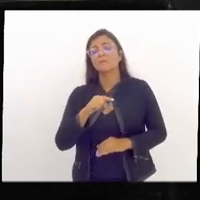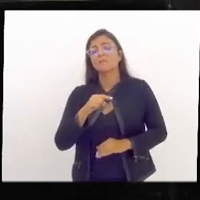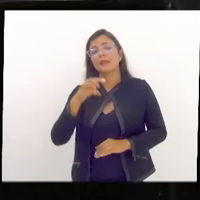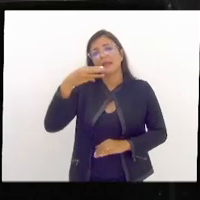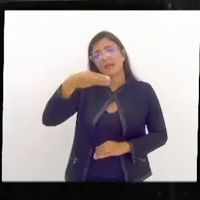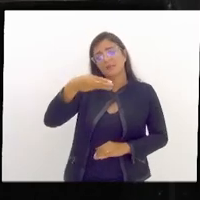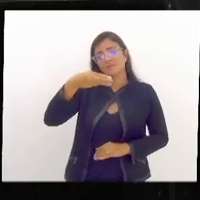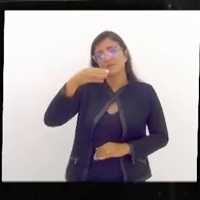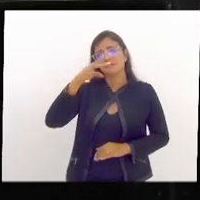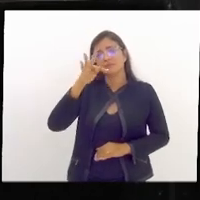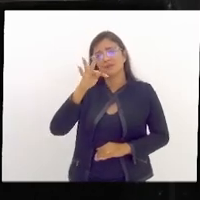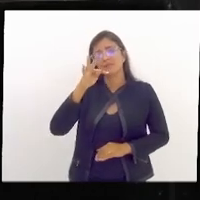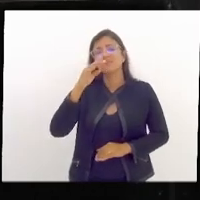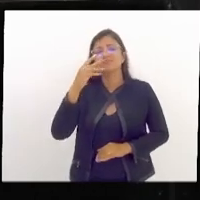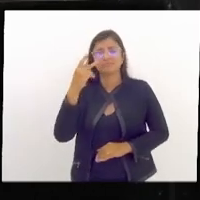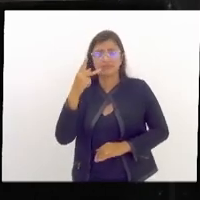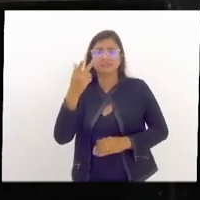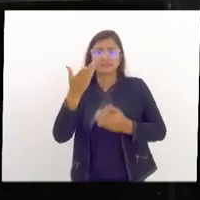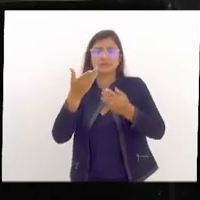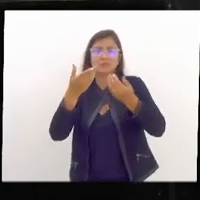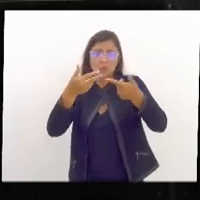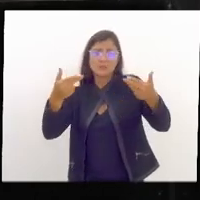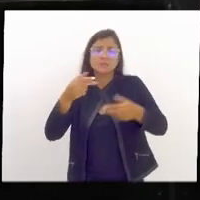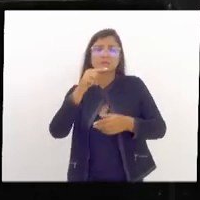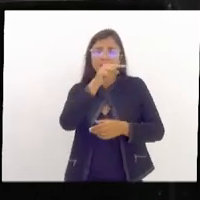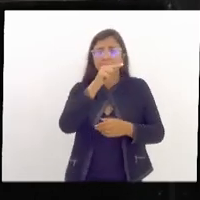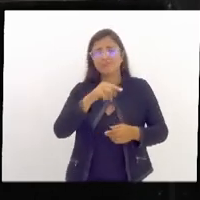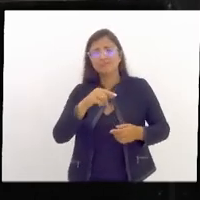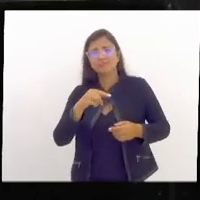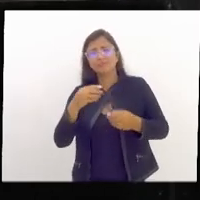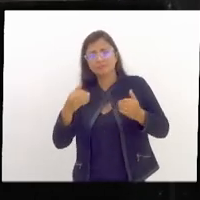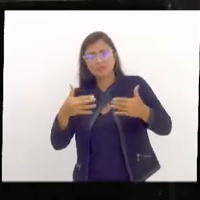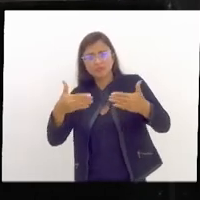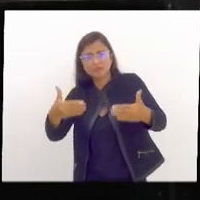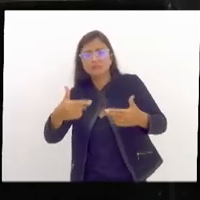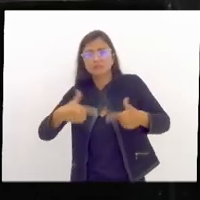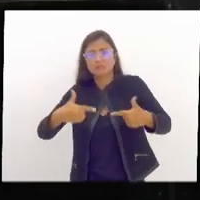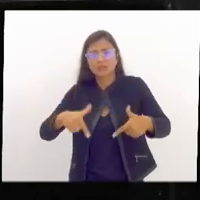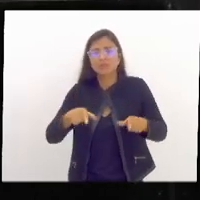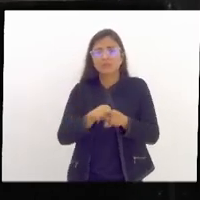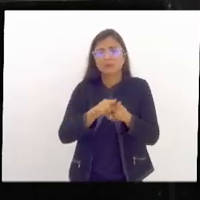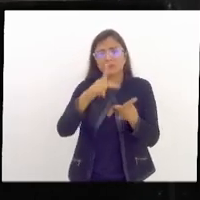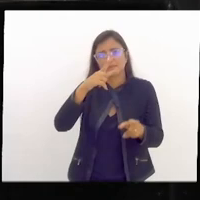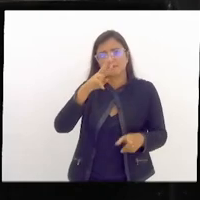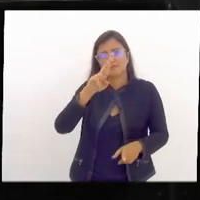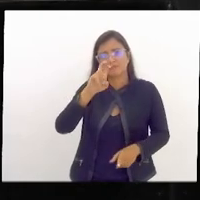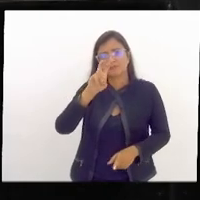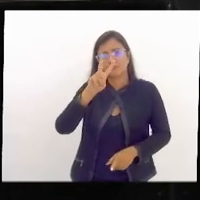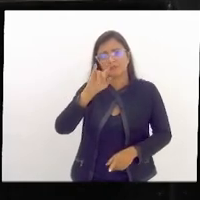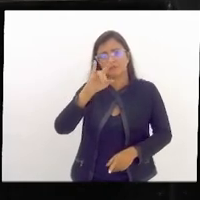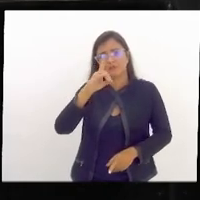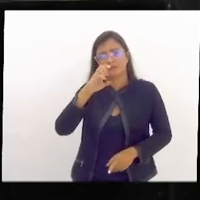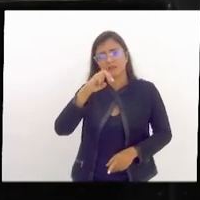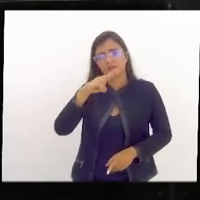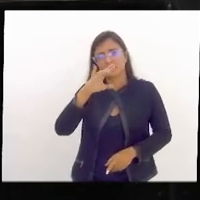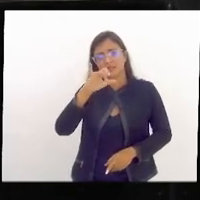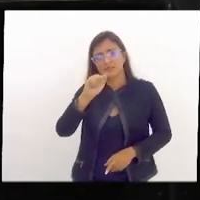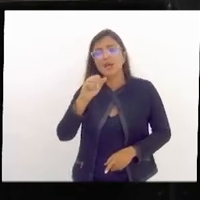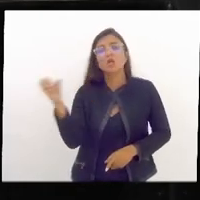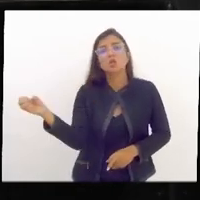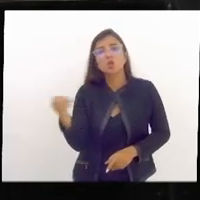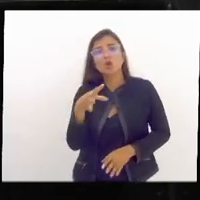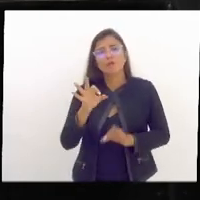Previdência perguntando sobre a possibilidade da instituição de um novo plano de Previdência. Então,